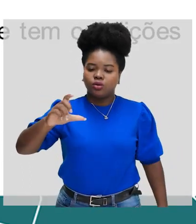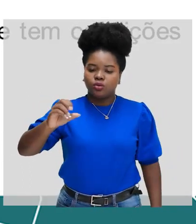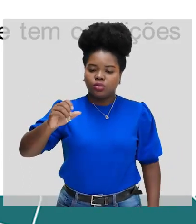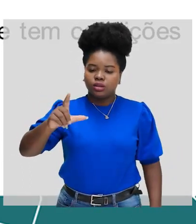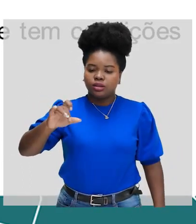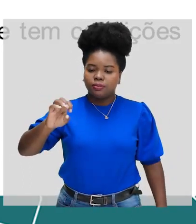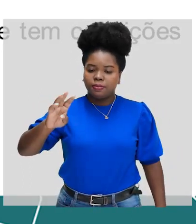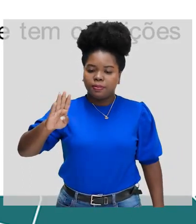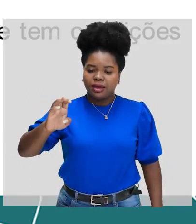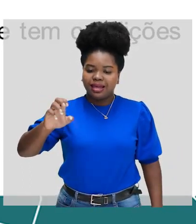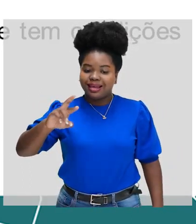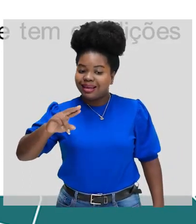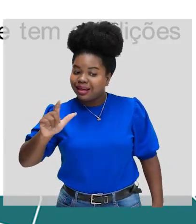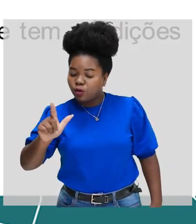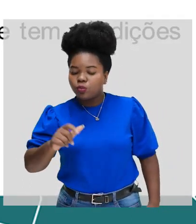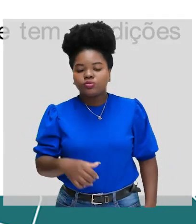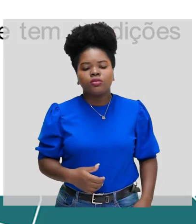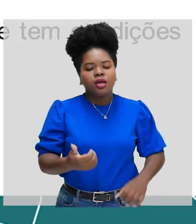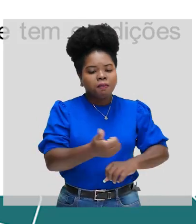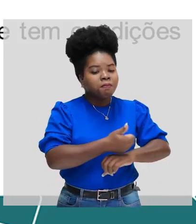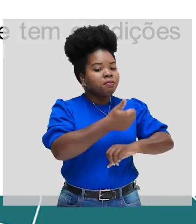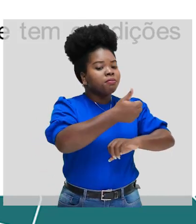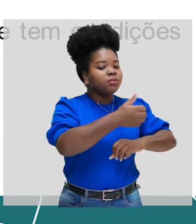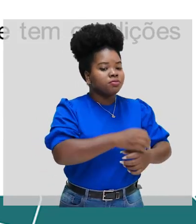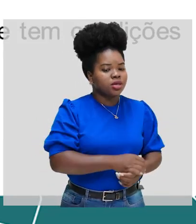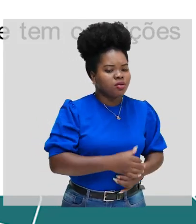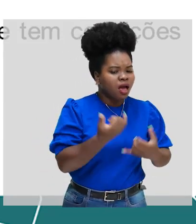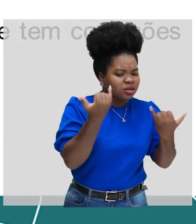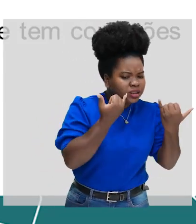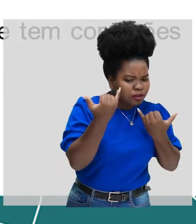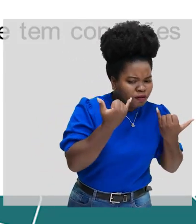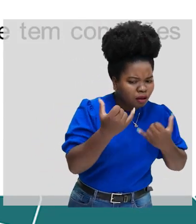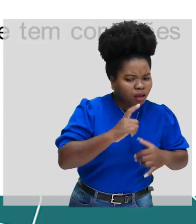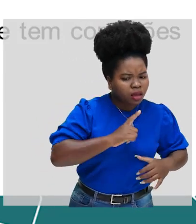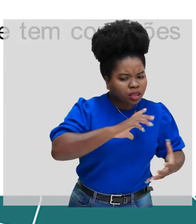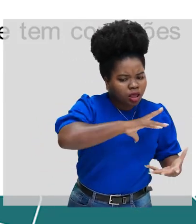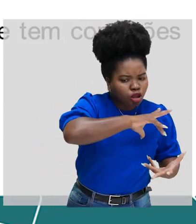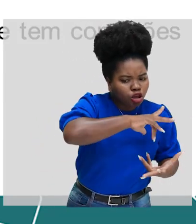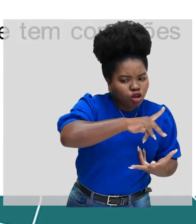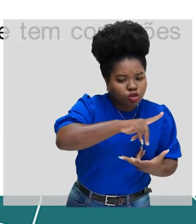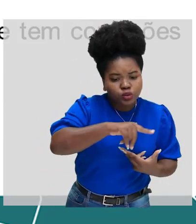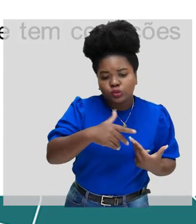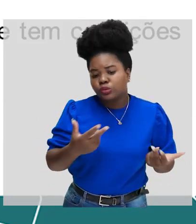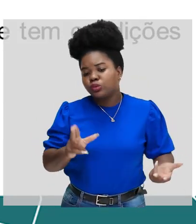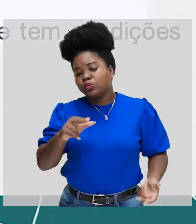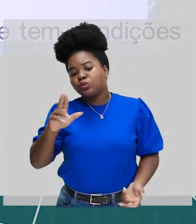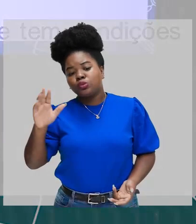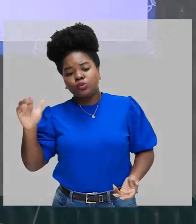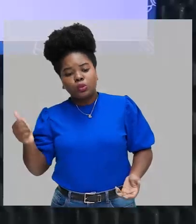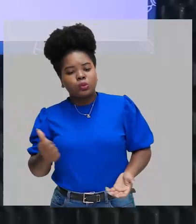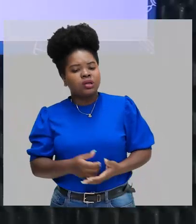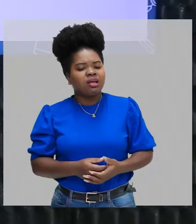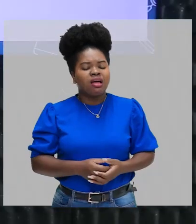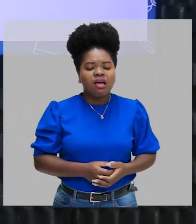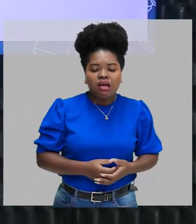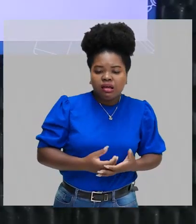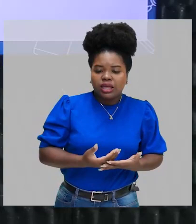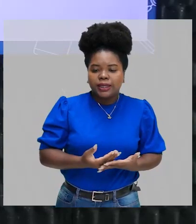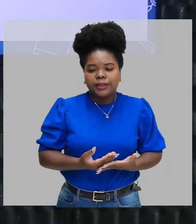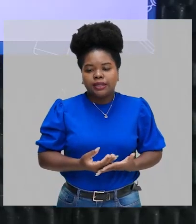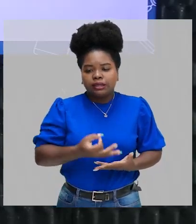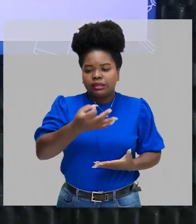Primeiro, as notícias que circulam no mundo nem sempre se traduzem em informações para as